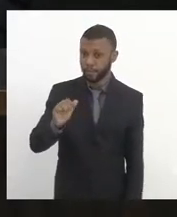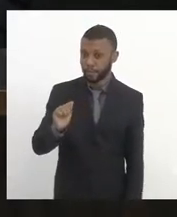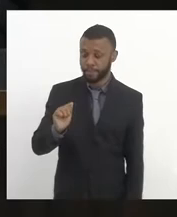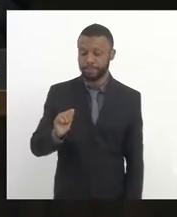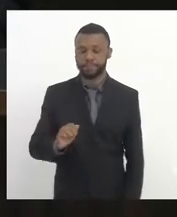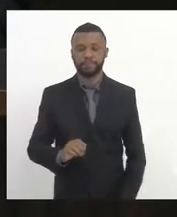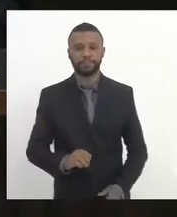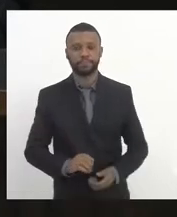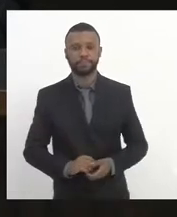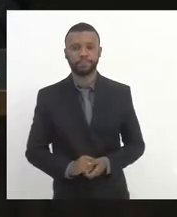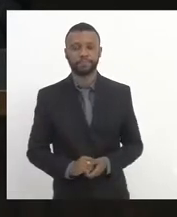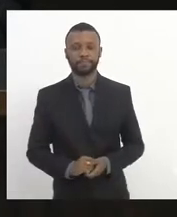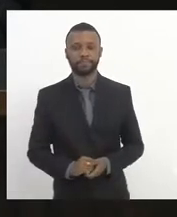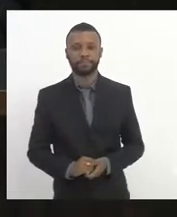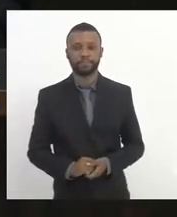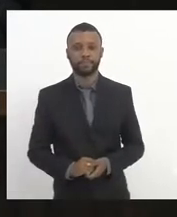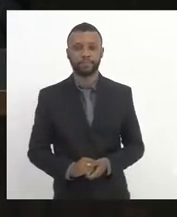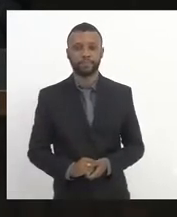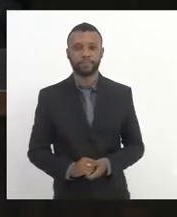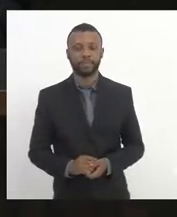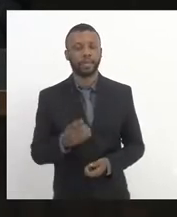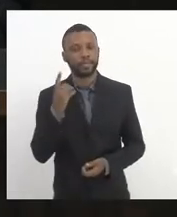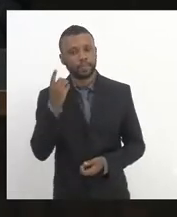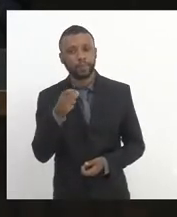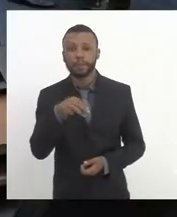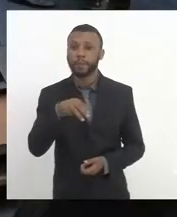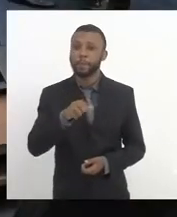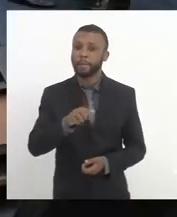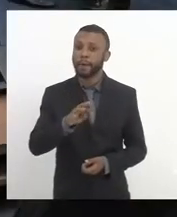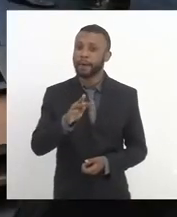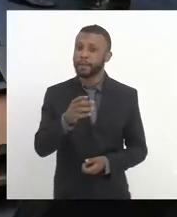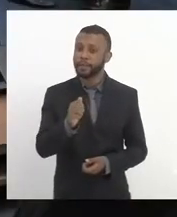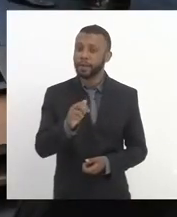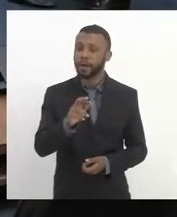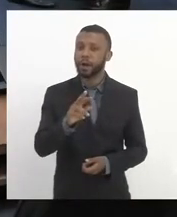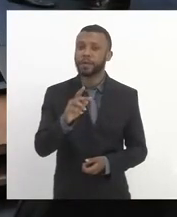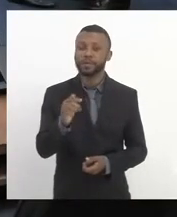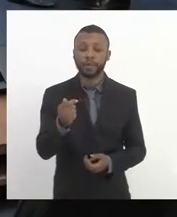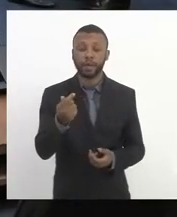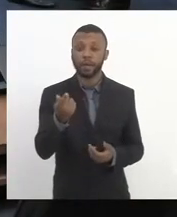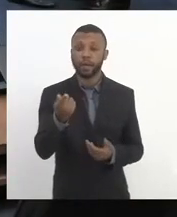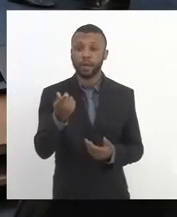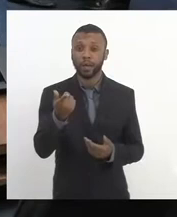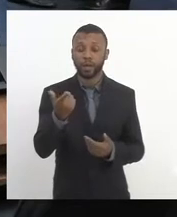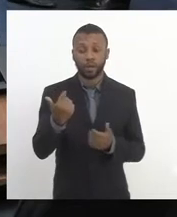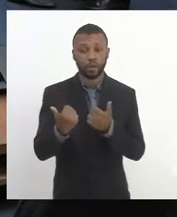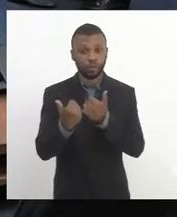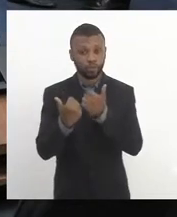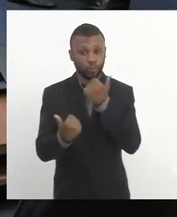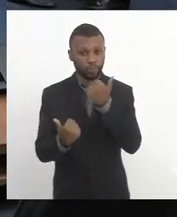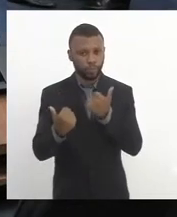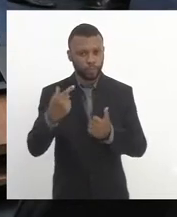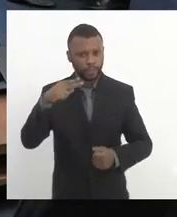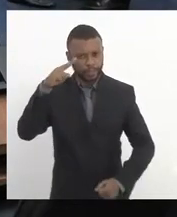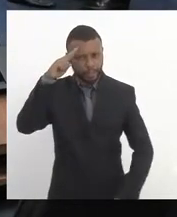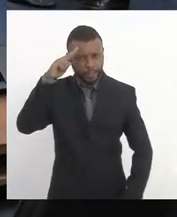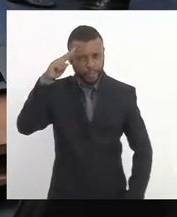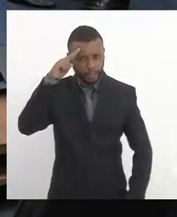Deputado Coronel Salema. Deputada Marta Rocha. Subtenente Bernardo. Está tudo bem,